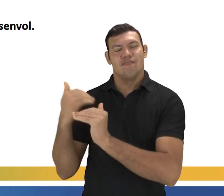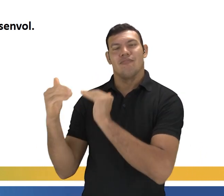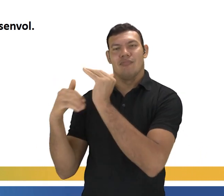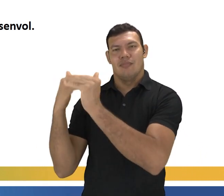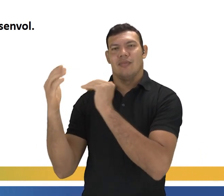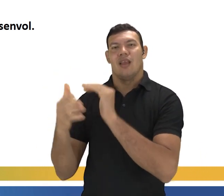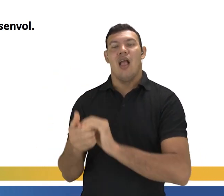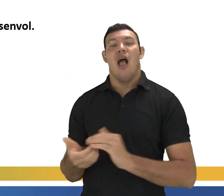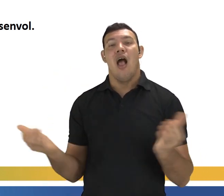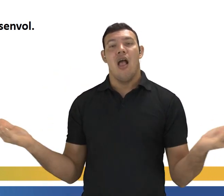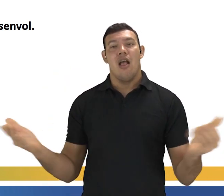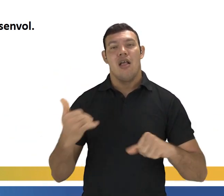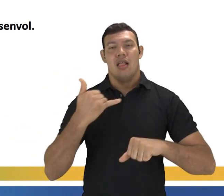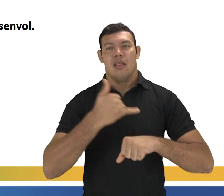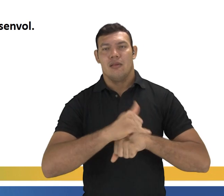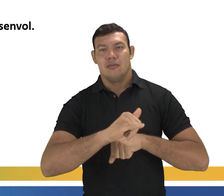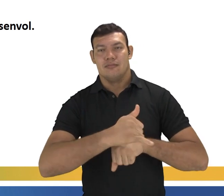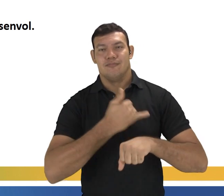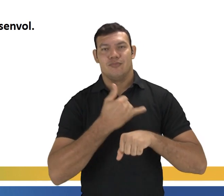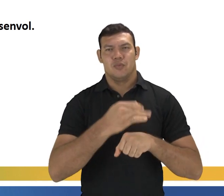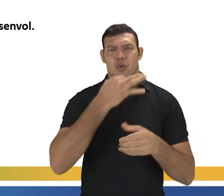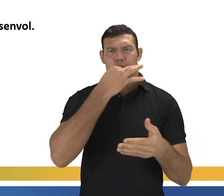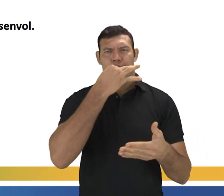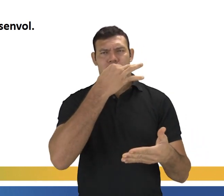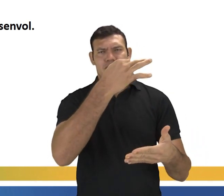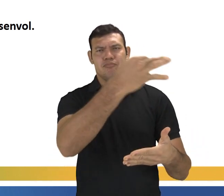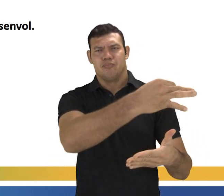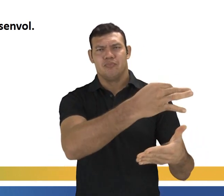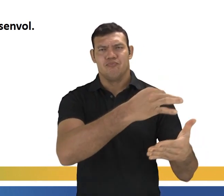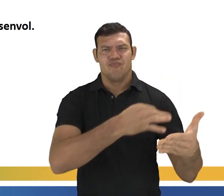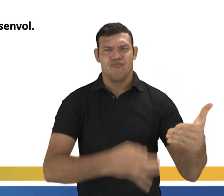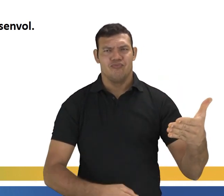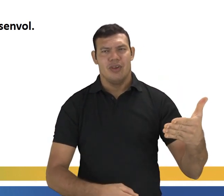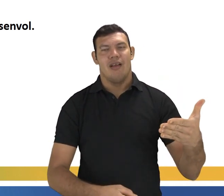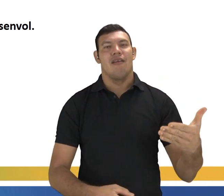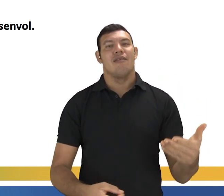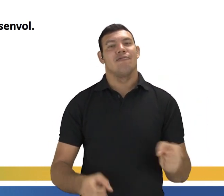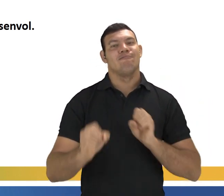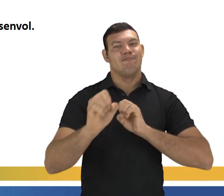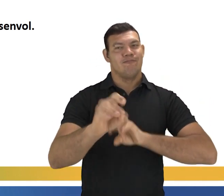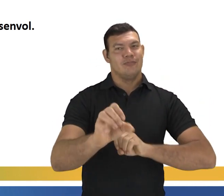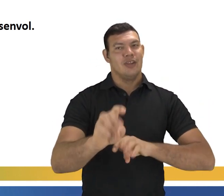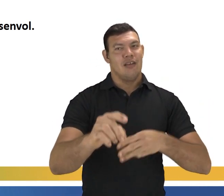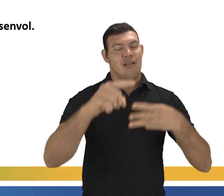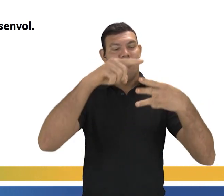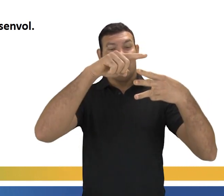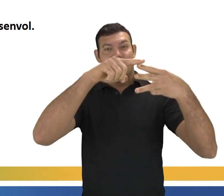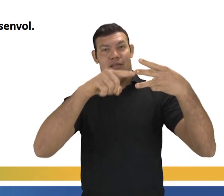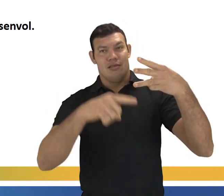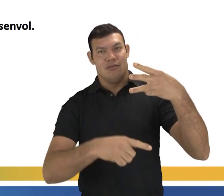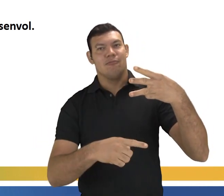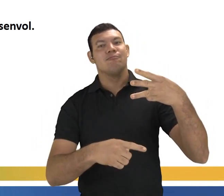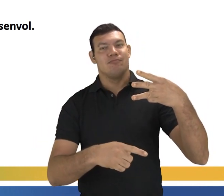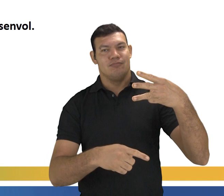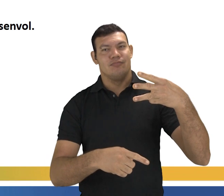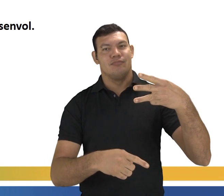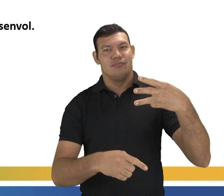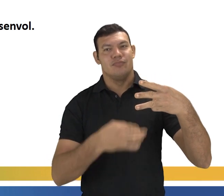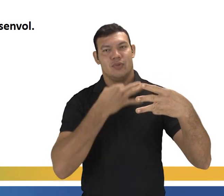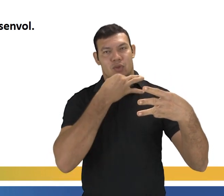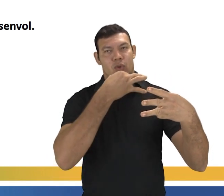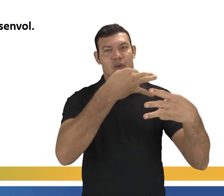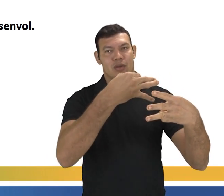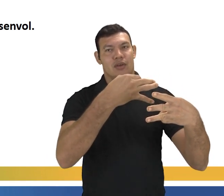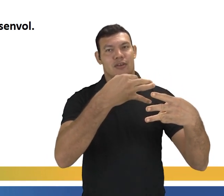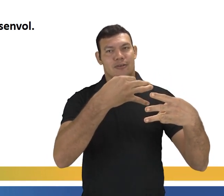você vai então usar a estratégia argumentativa que você vai escolher. Hoje eu vou te ensinar 3 estratégias argumentativas que você pode